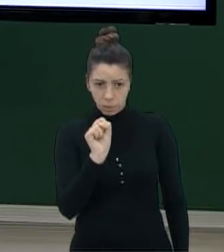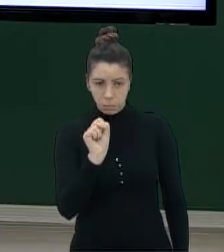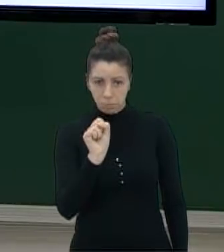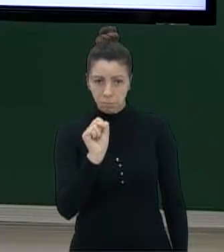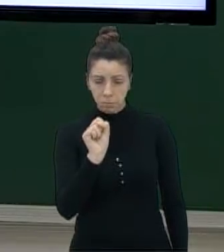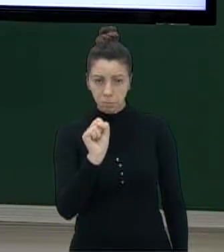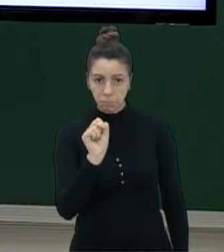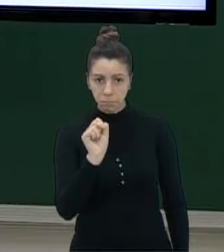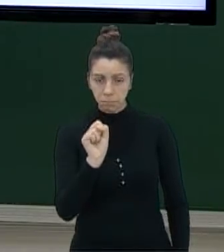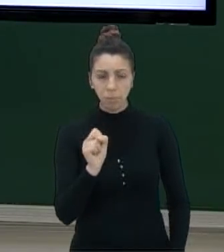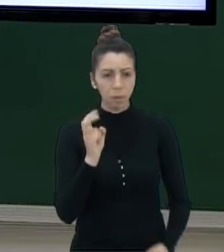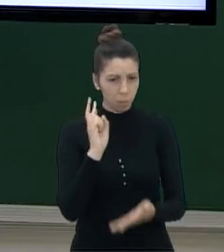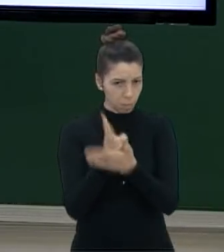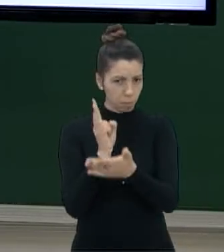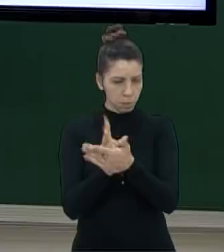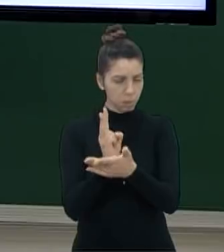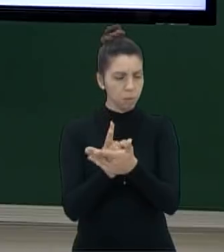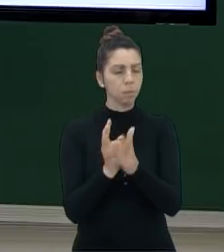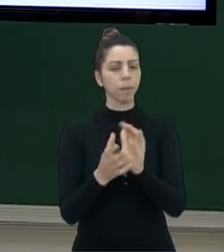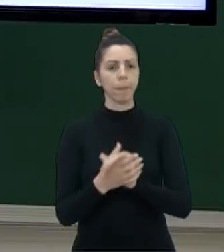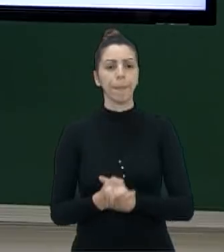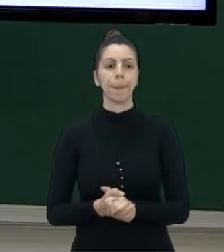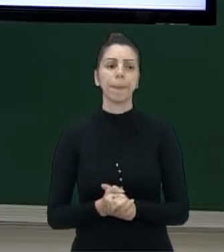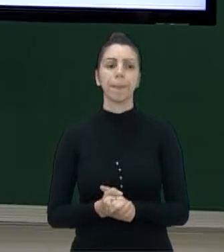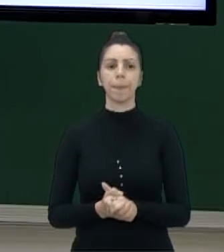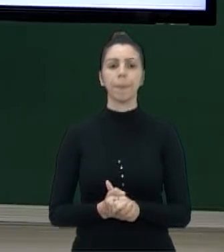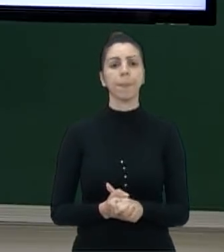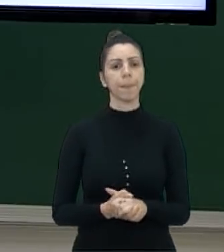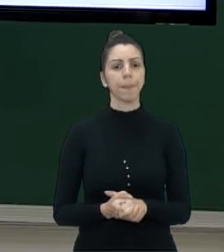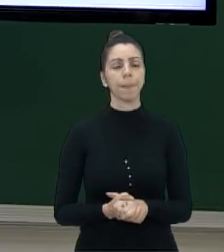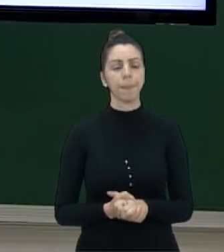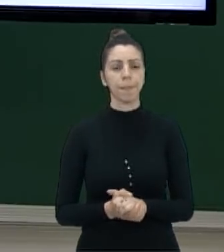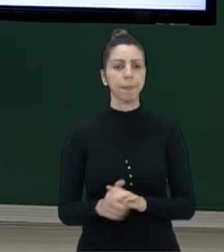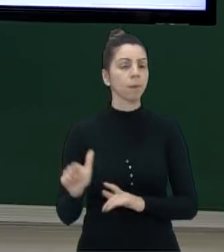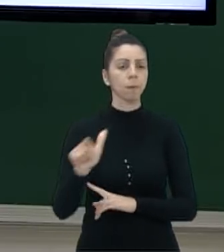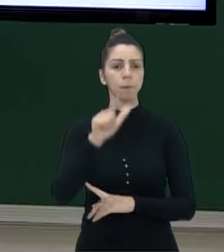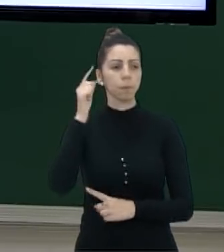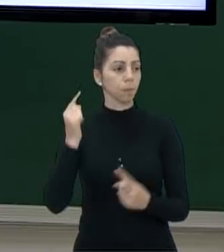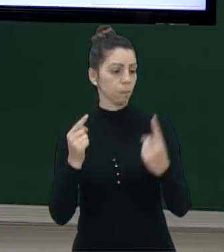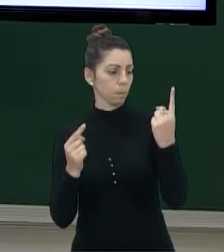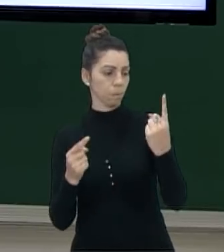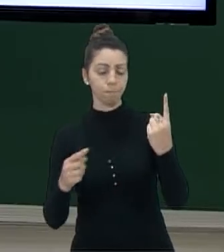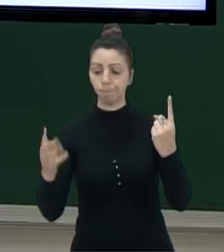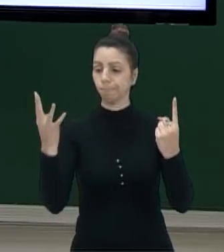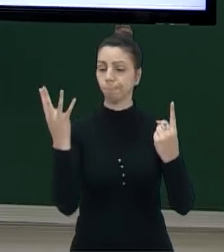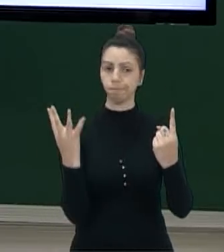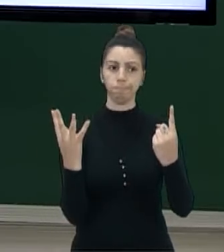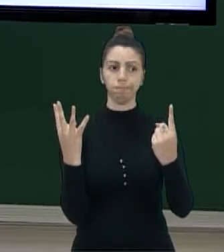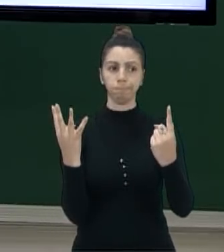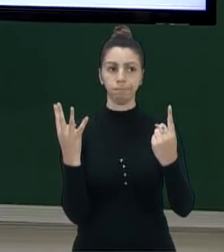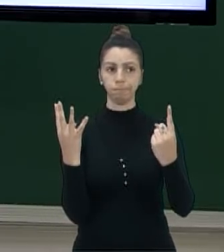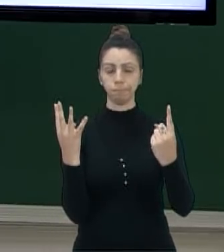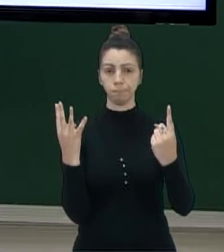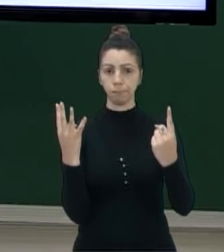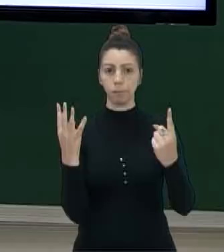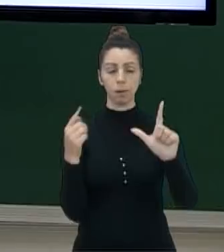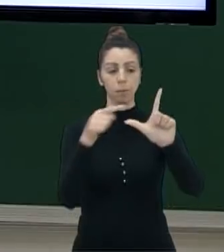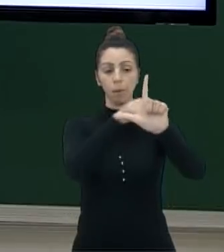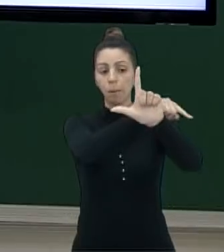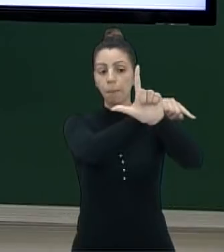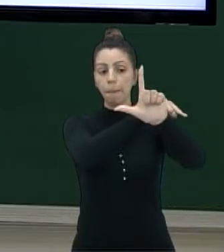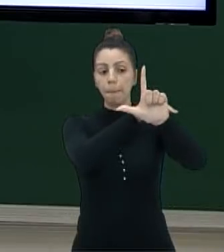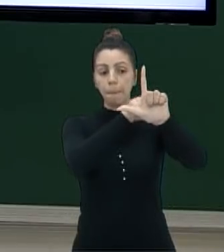aqui. Vamos só continuar para conferir ali. A outra é 1 e 4. Vamos aqui no